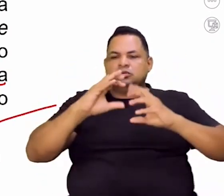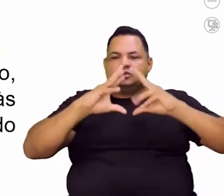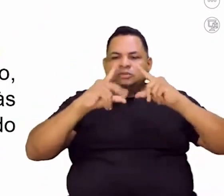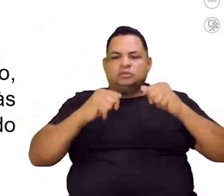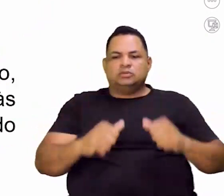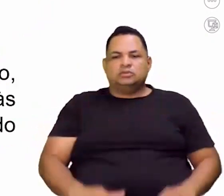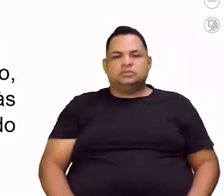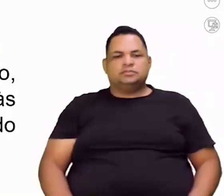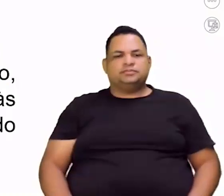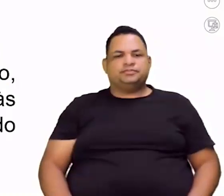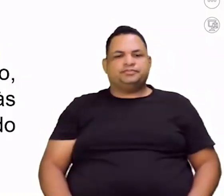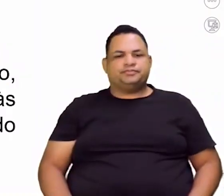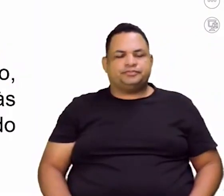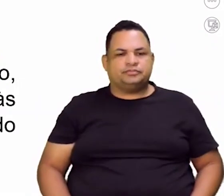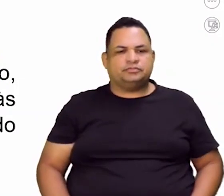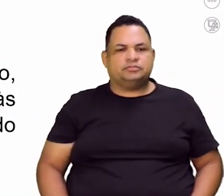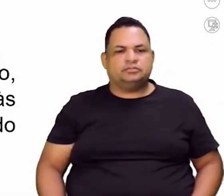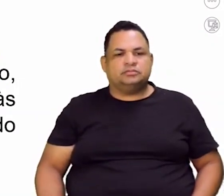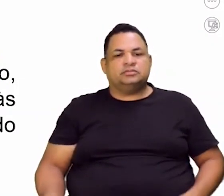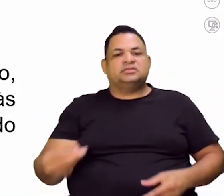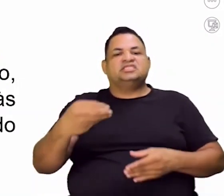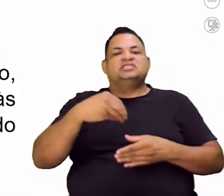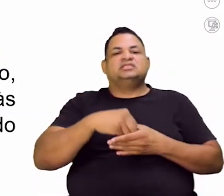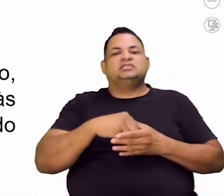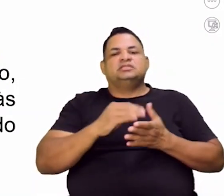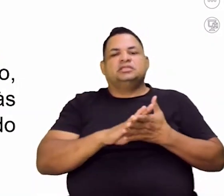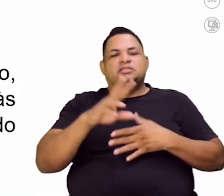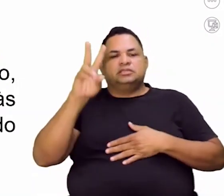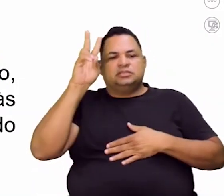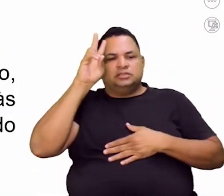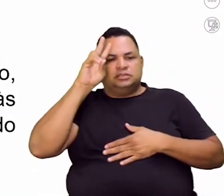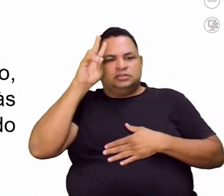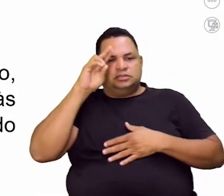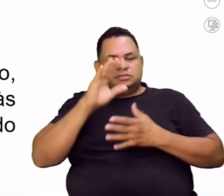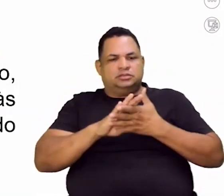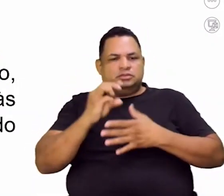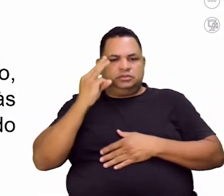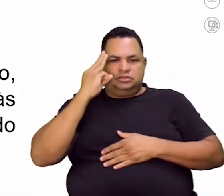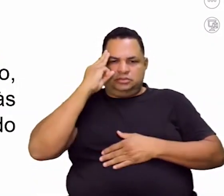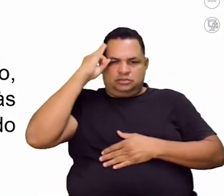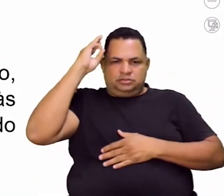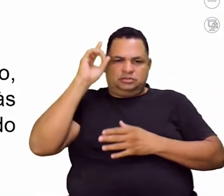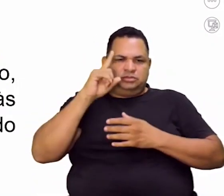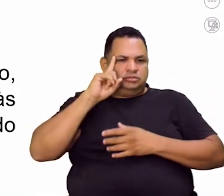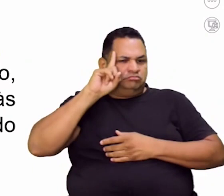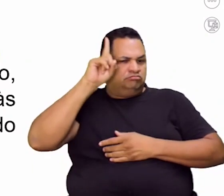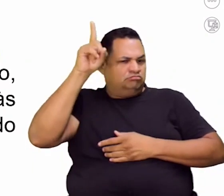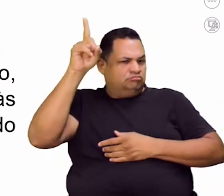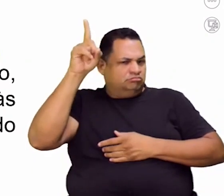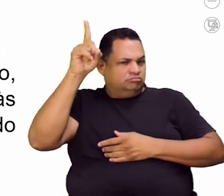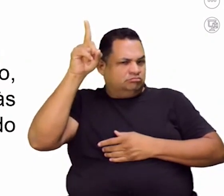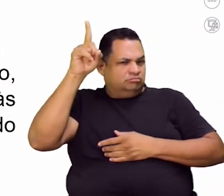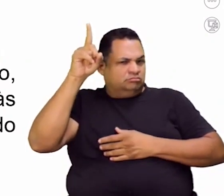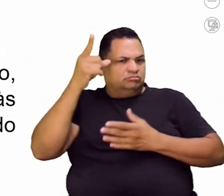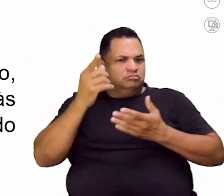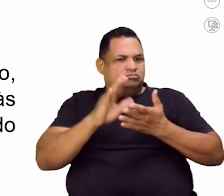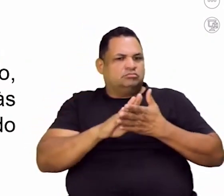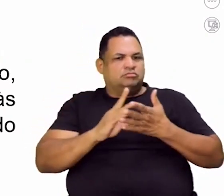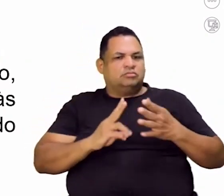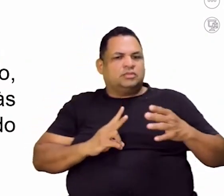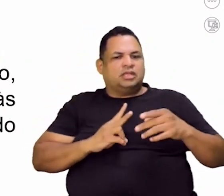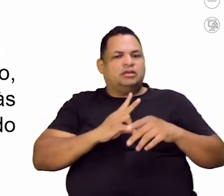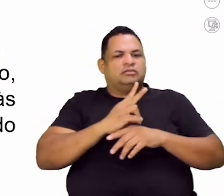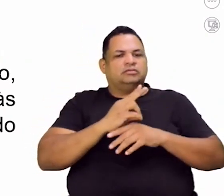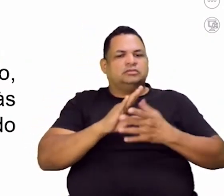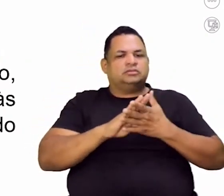fatos. De acordo com relatos, Newton teria intuído a ideia da força da atração, né? De atração de